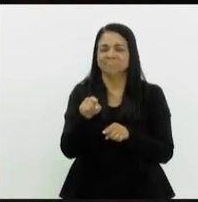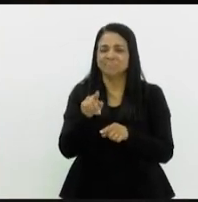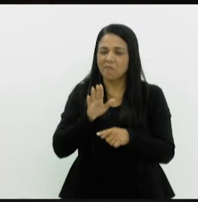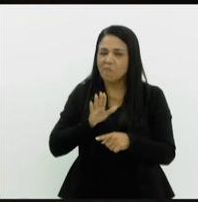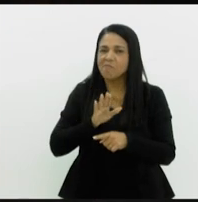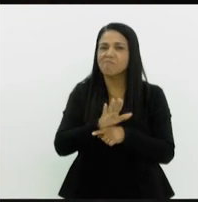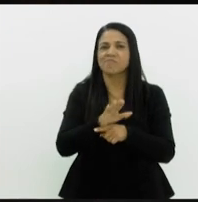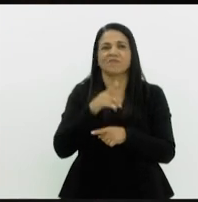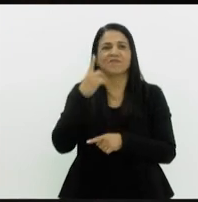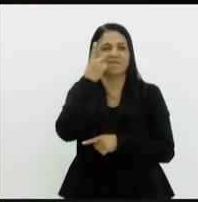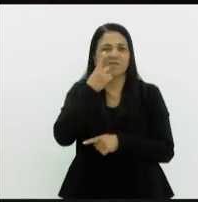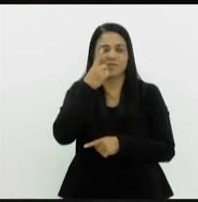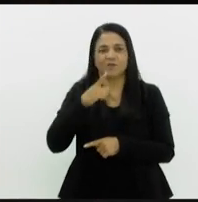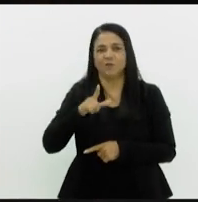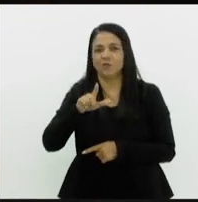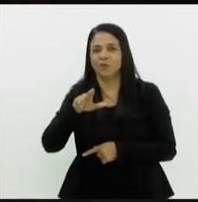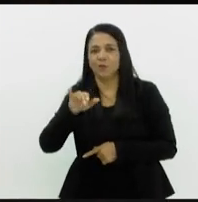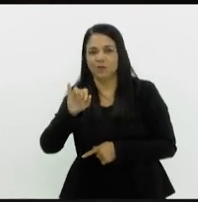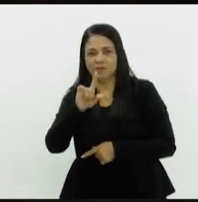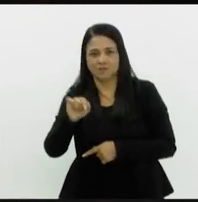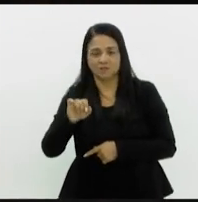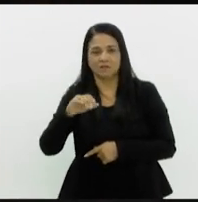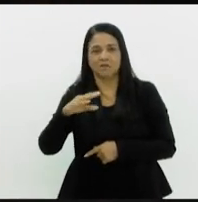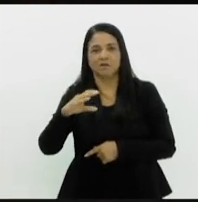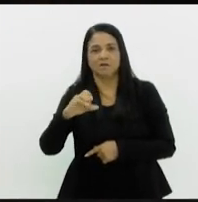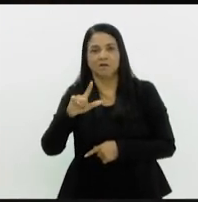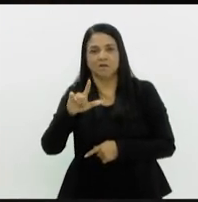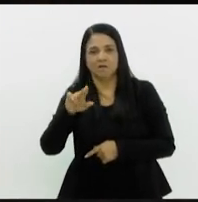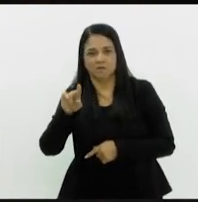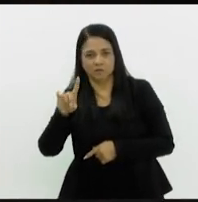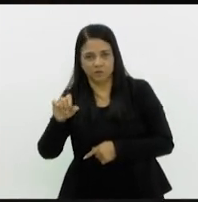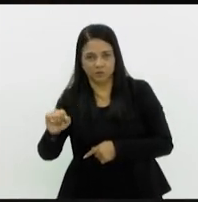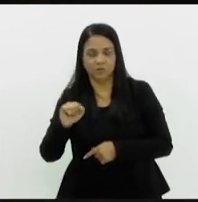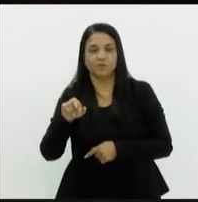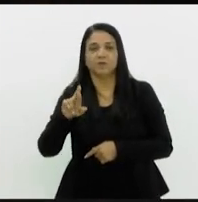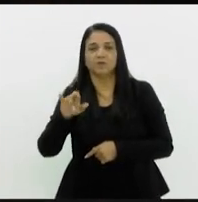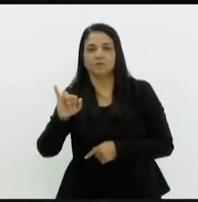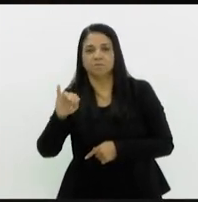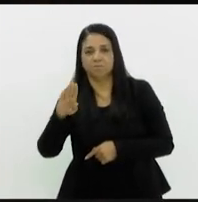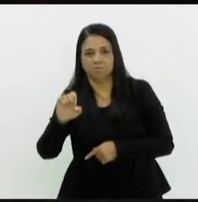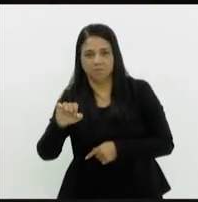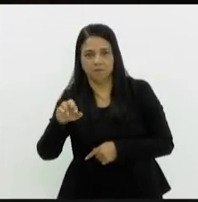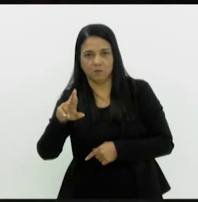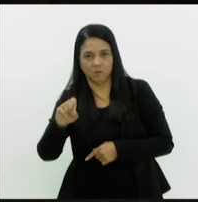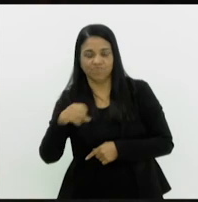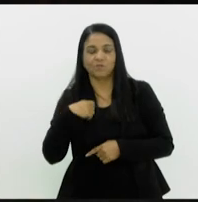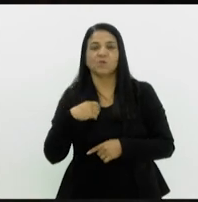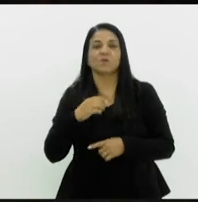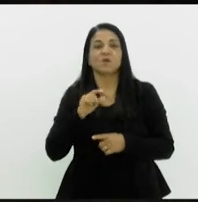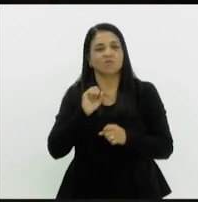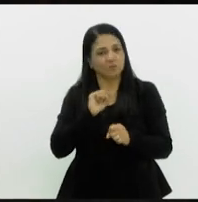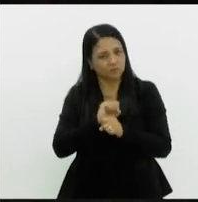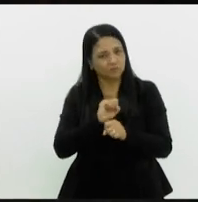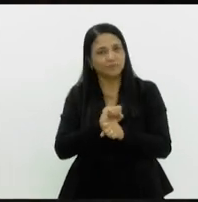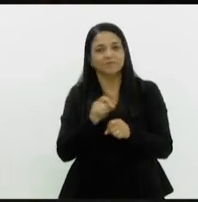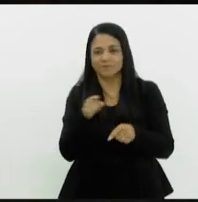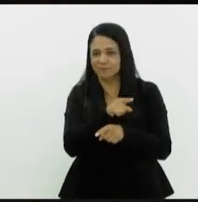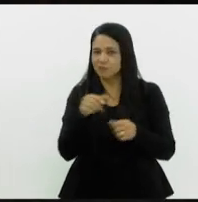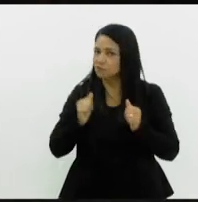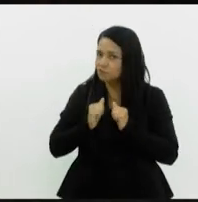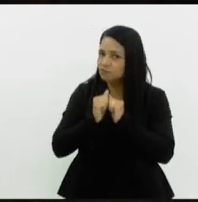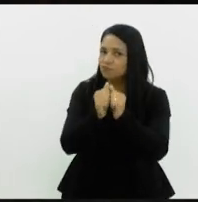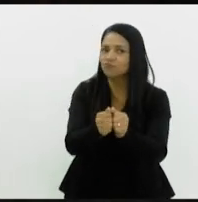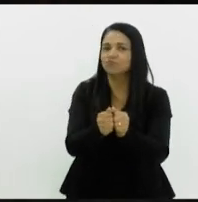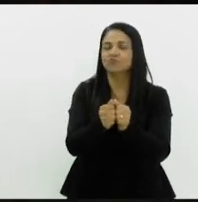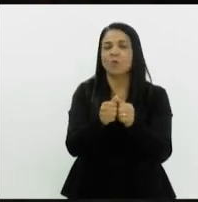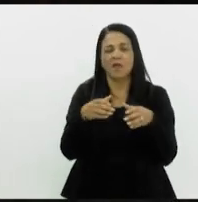deputado Luiz Cláudio Ribeiro. Aguardo vocês e estamos juntos e eu tenho certeza absoluta que